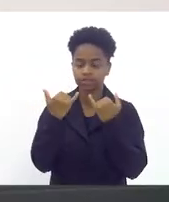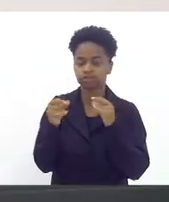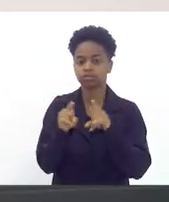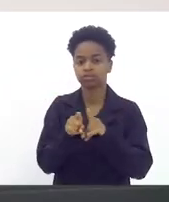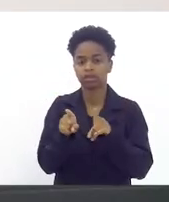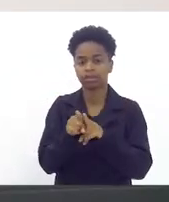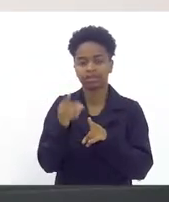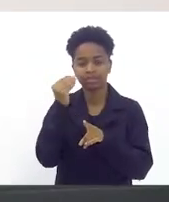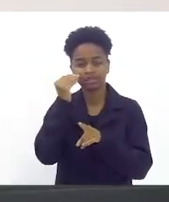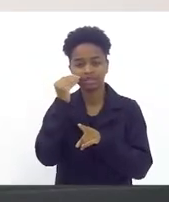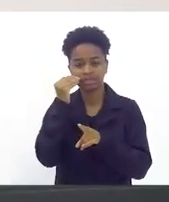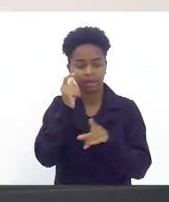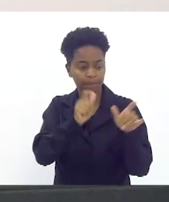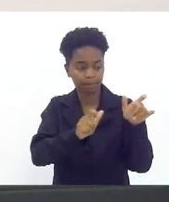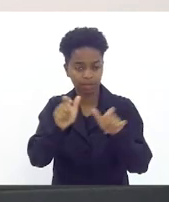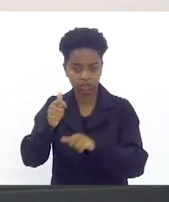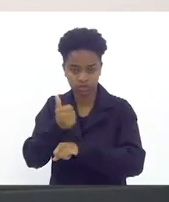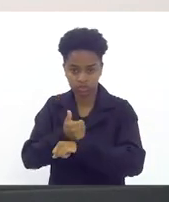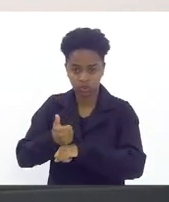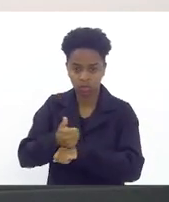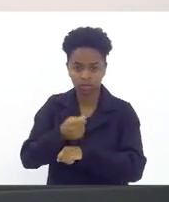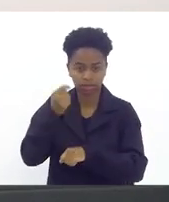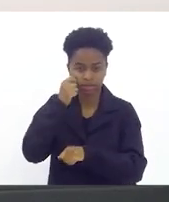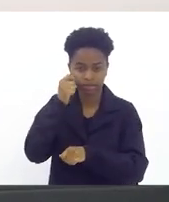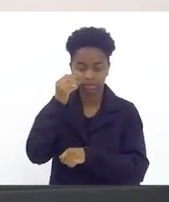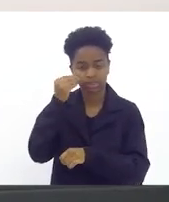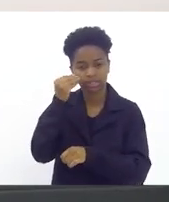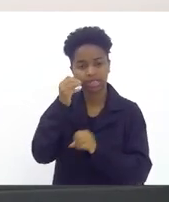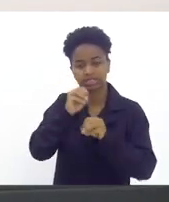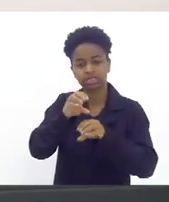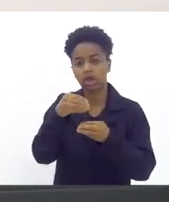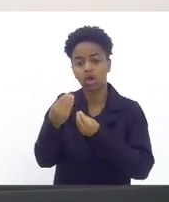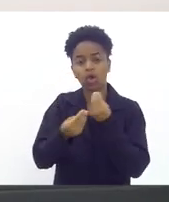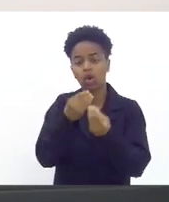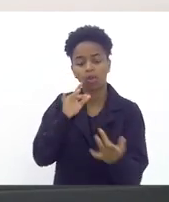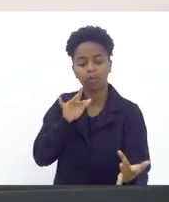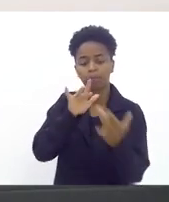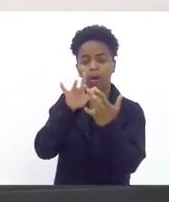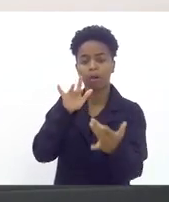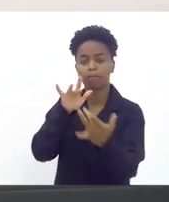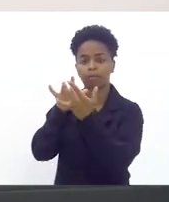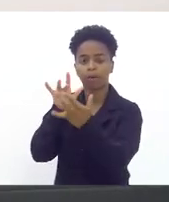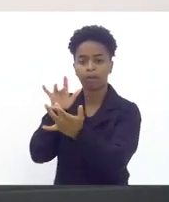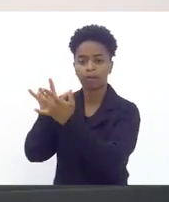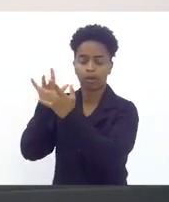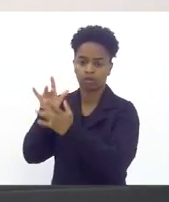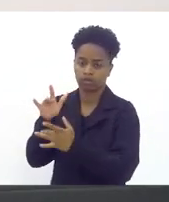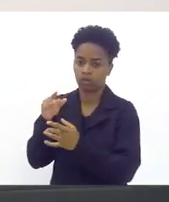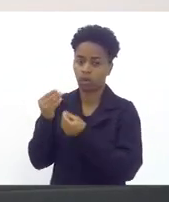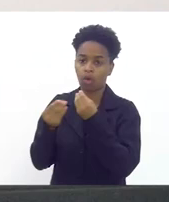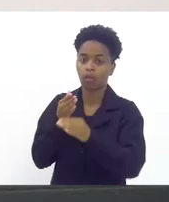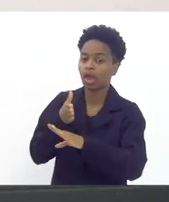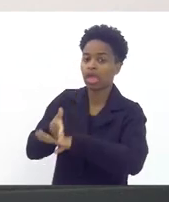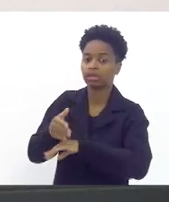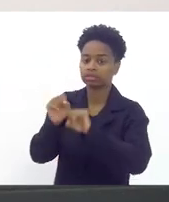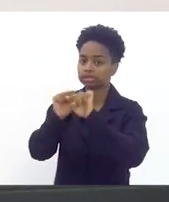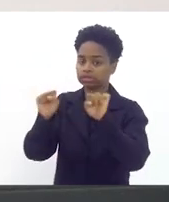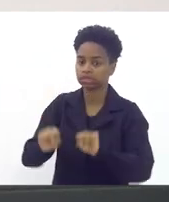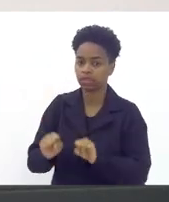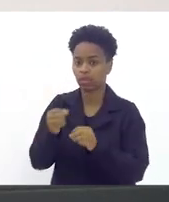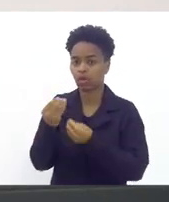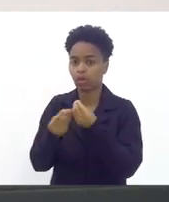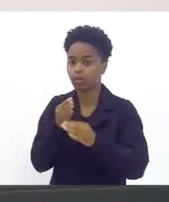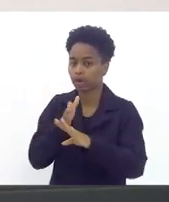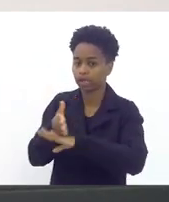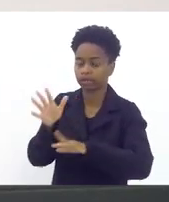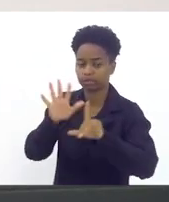certa maneira capacitar as pessoas a conseguir chegar até eles dentro do sistema online do